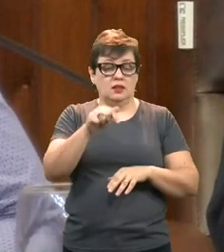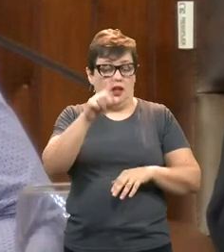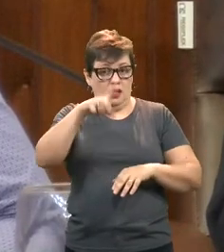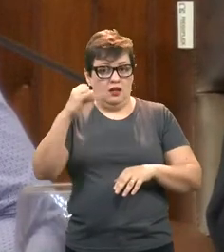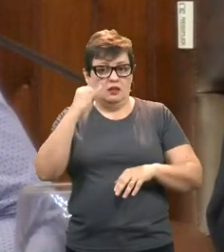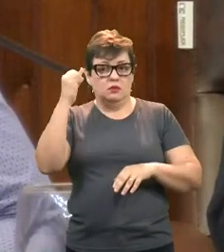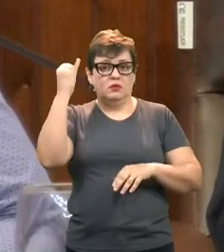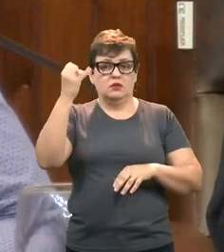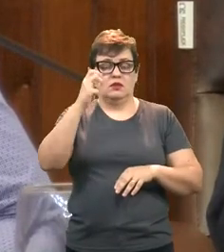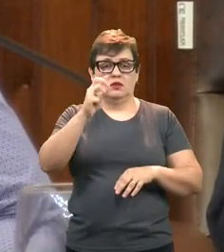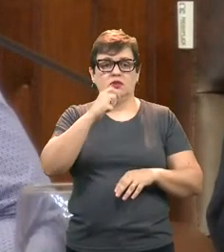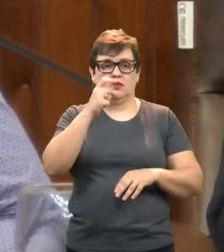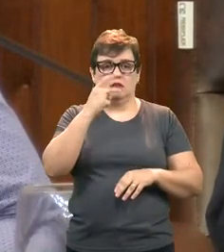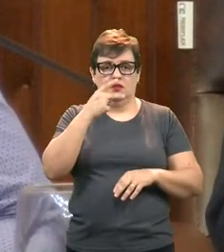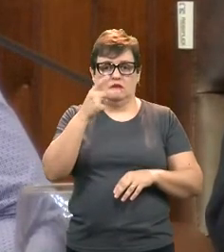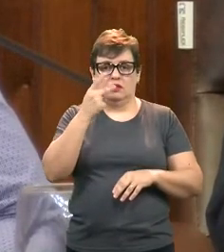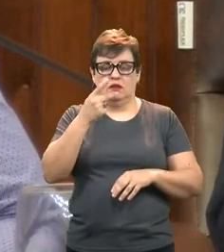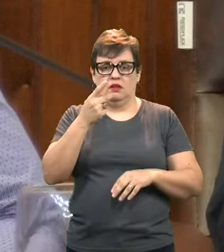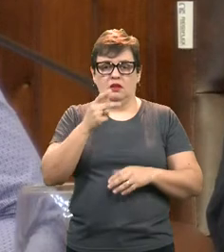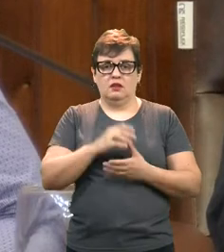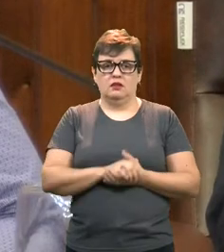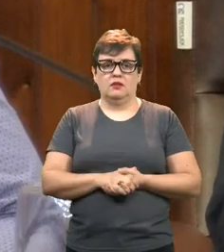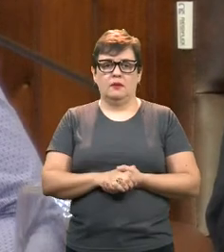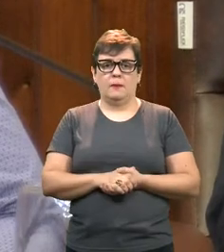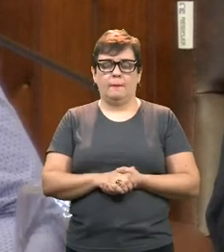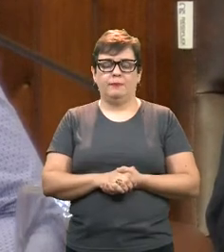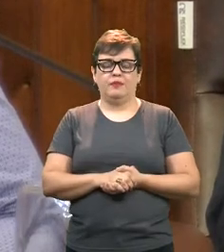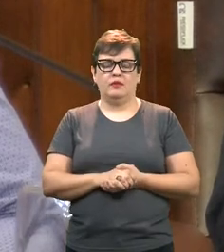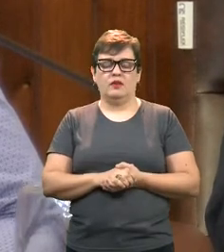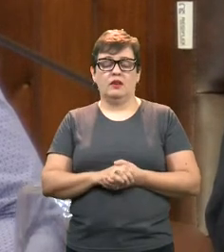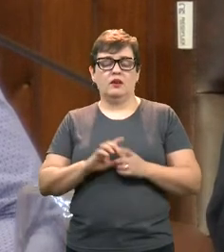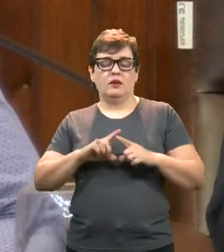reproduza uma fala comovente, mas